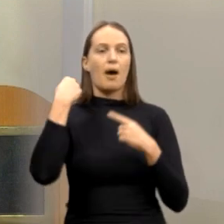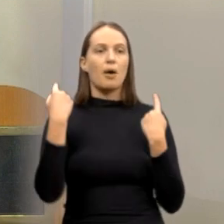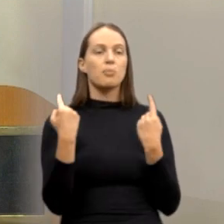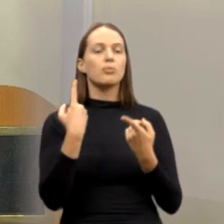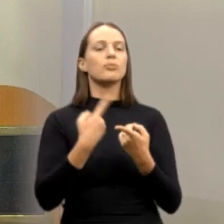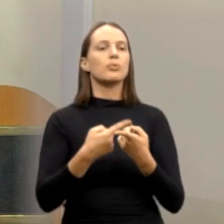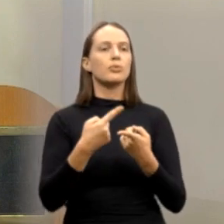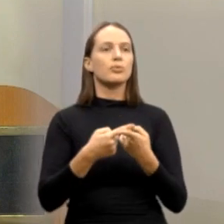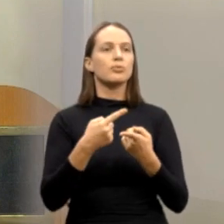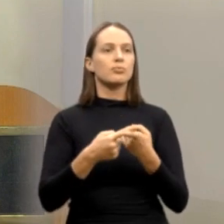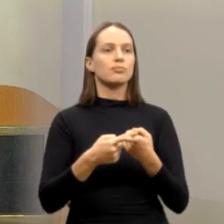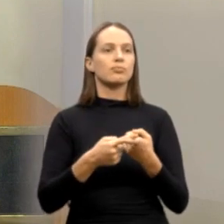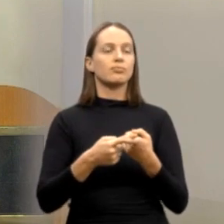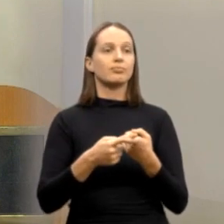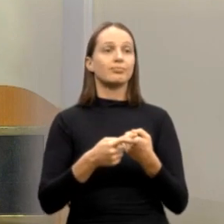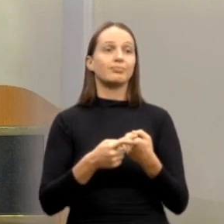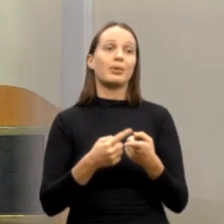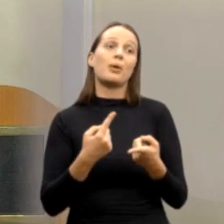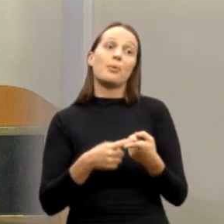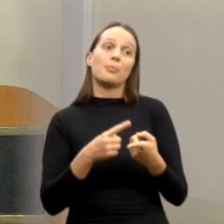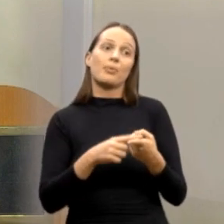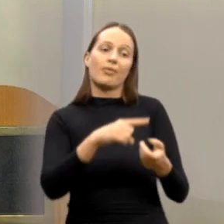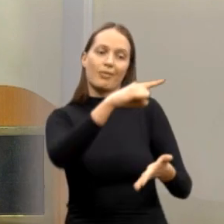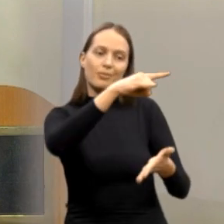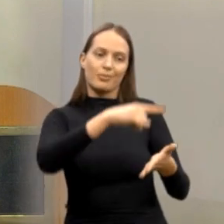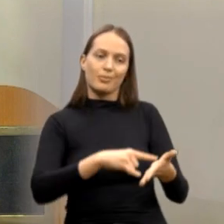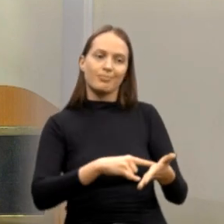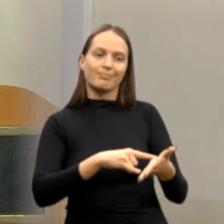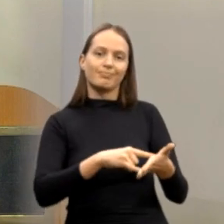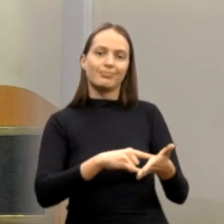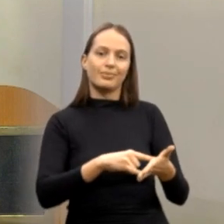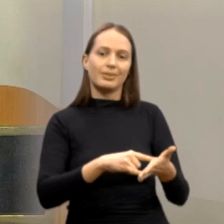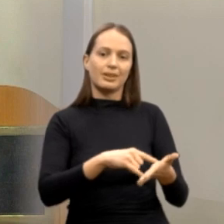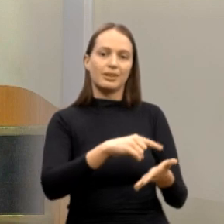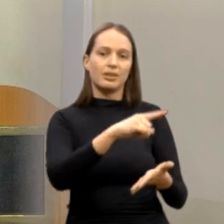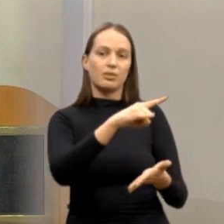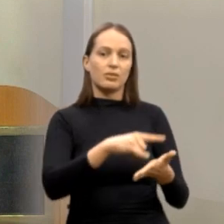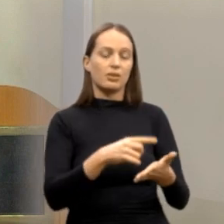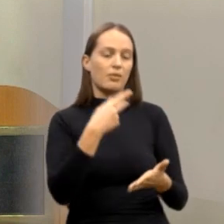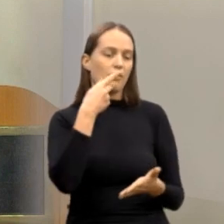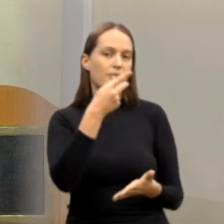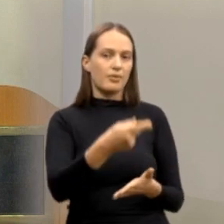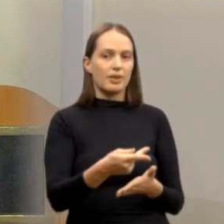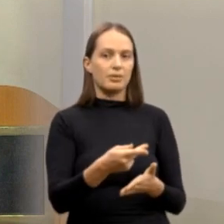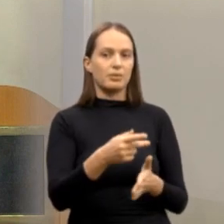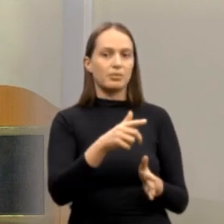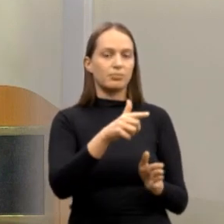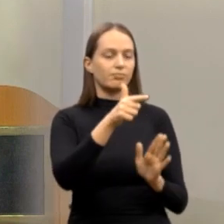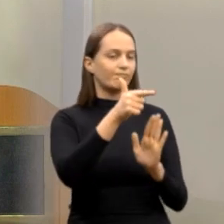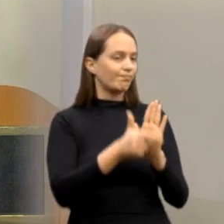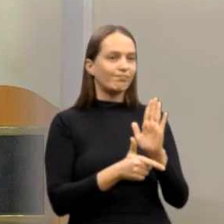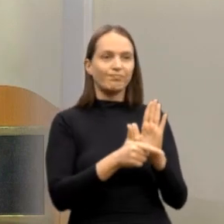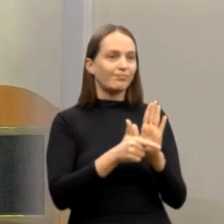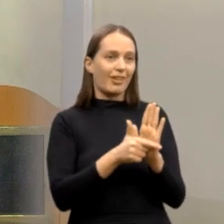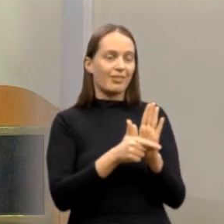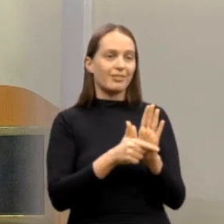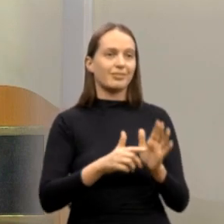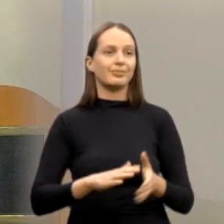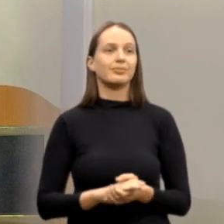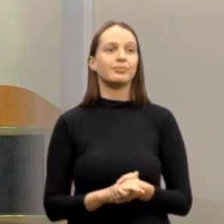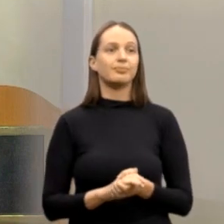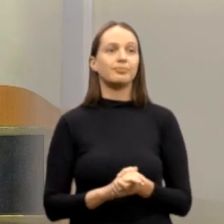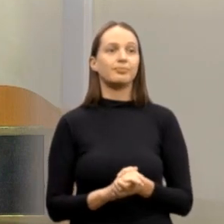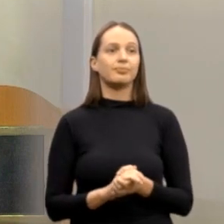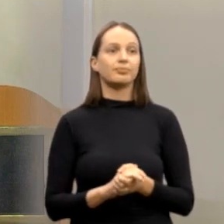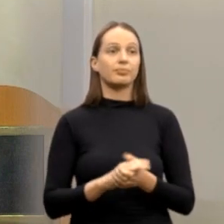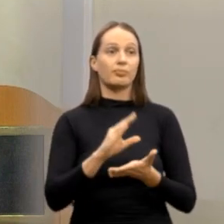o laudo do IML deu causa da morte inconclusiva Informo que como vereadora representei ao MP e a comissão